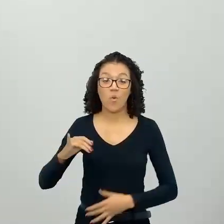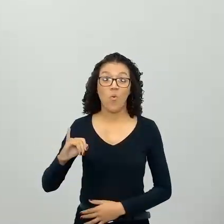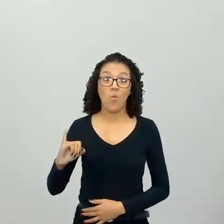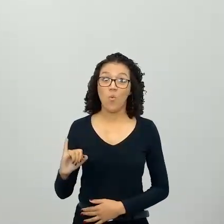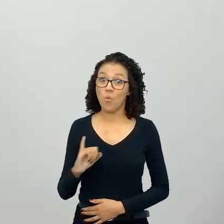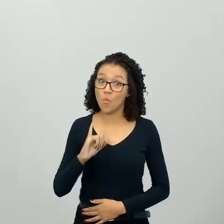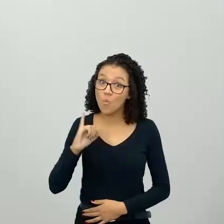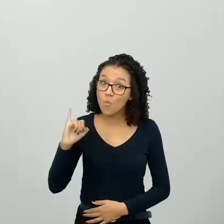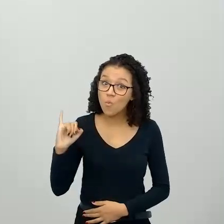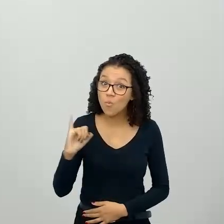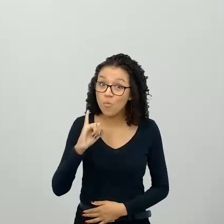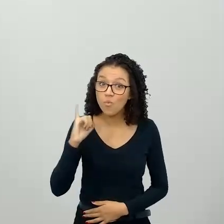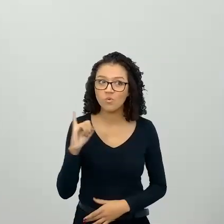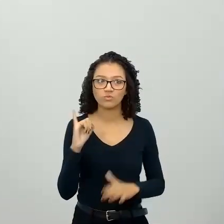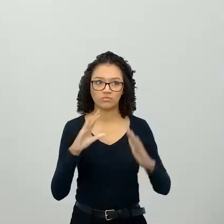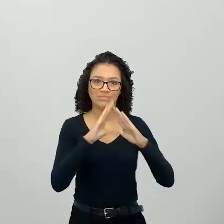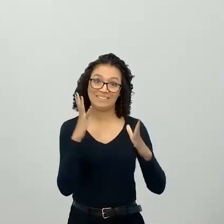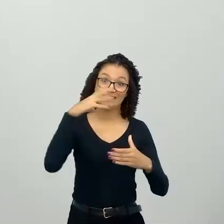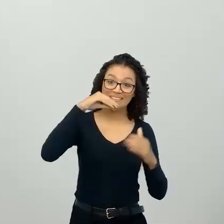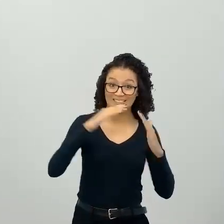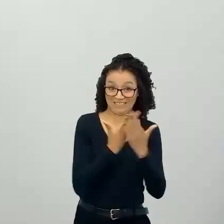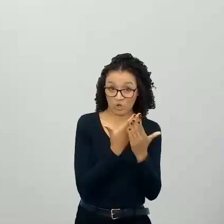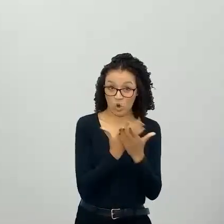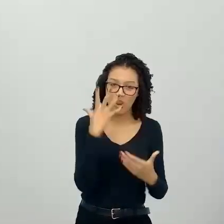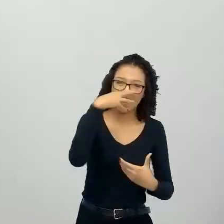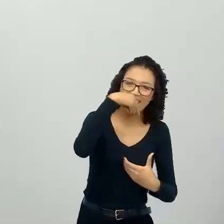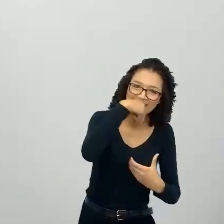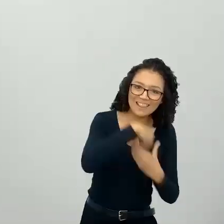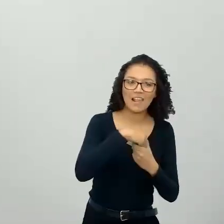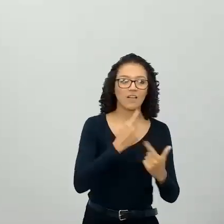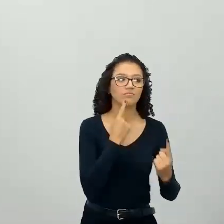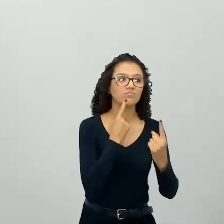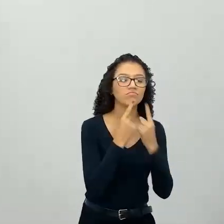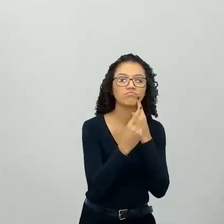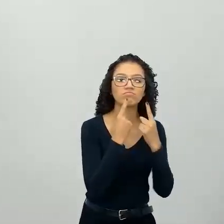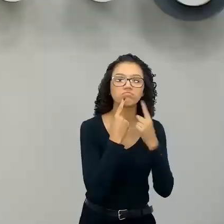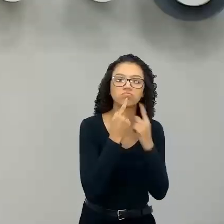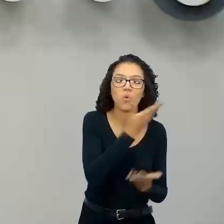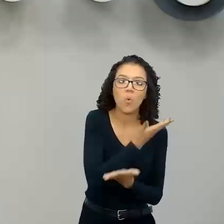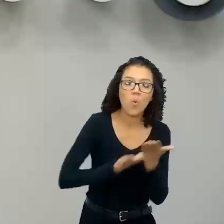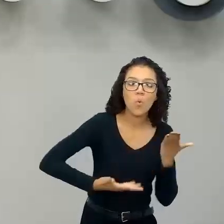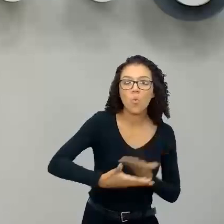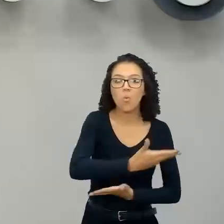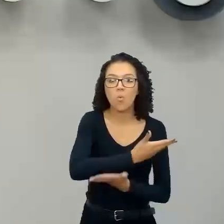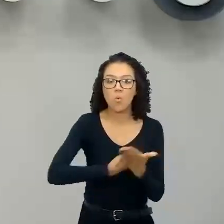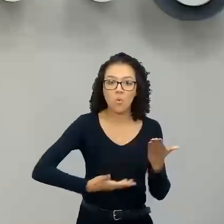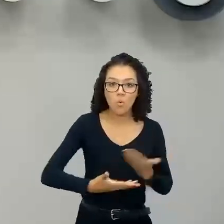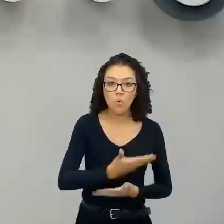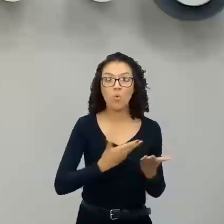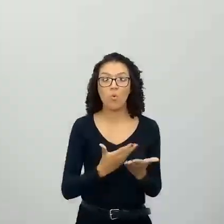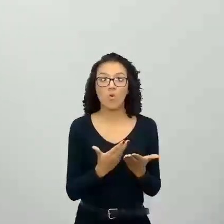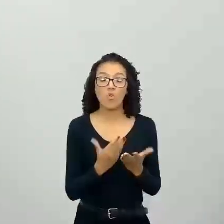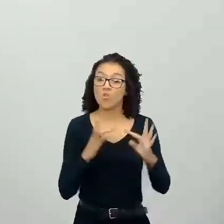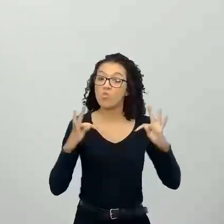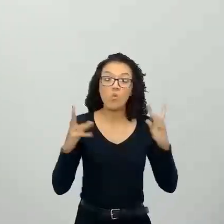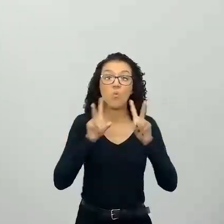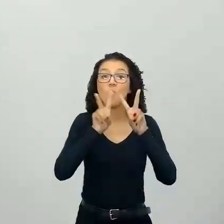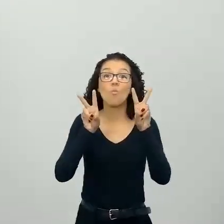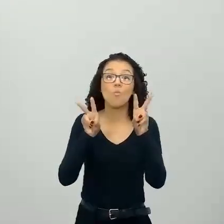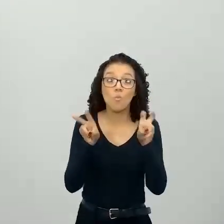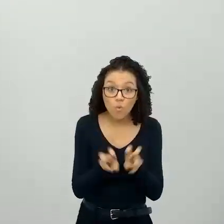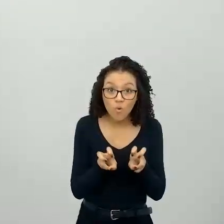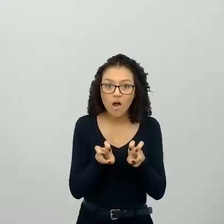ser discutido nas unidades escolares, e os professores já estão identificando aqui na nossa fala e na nossa proposta uma forma